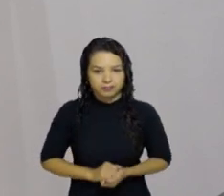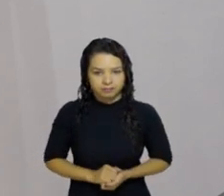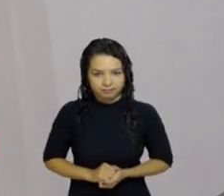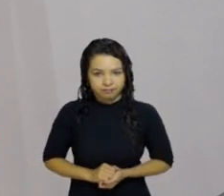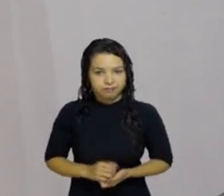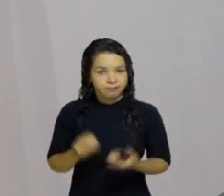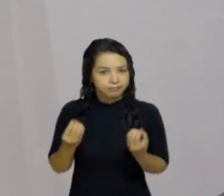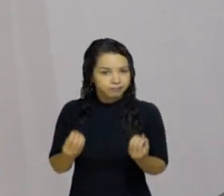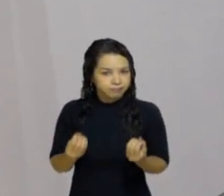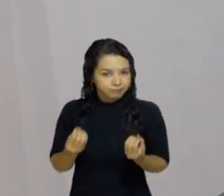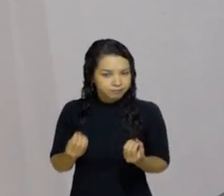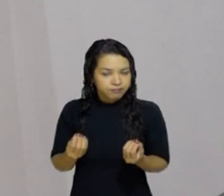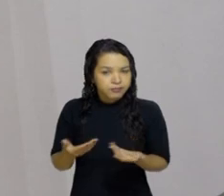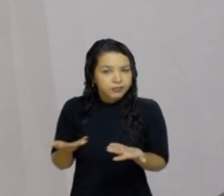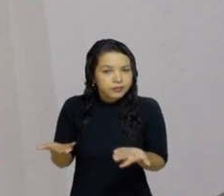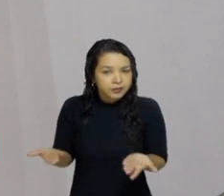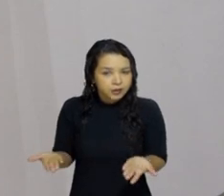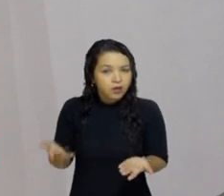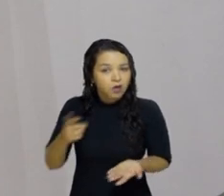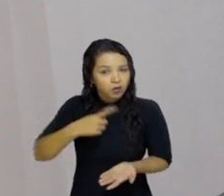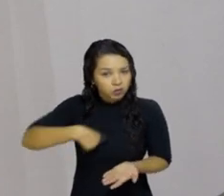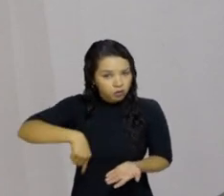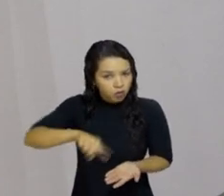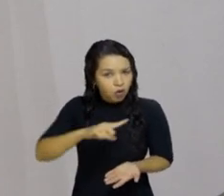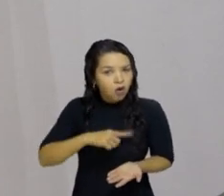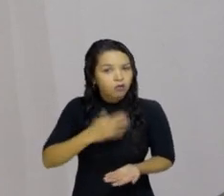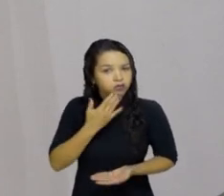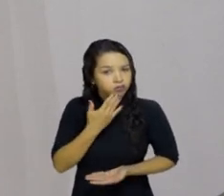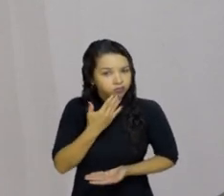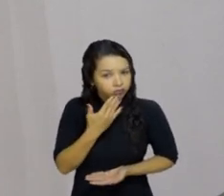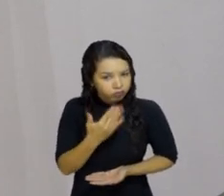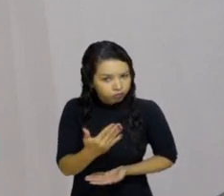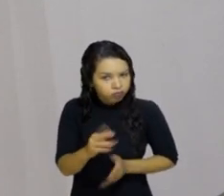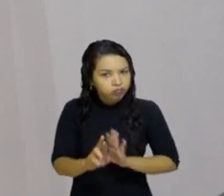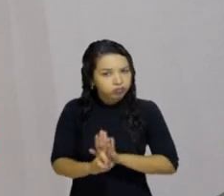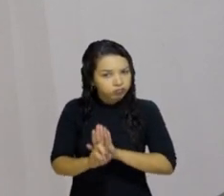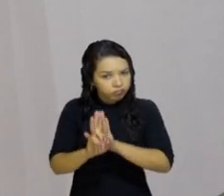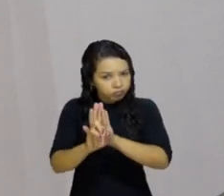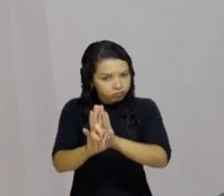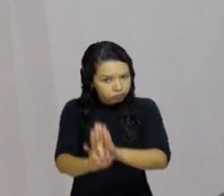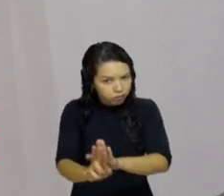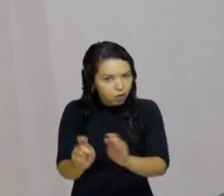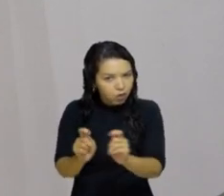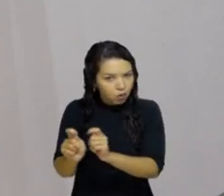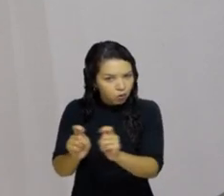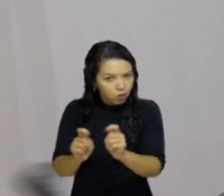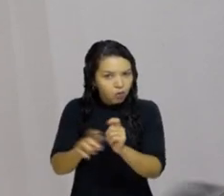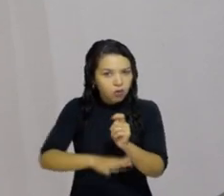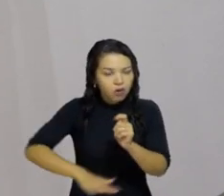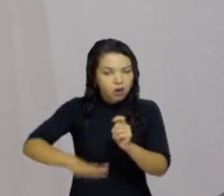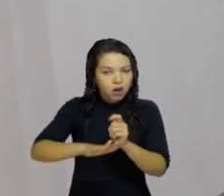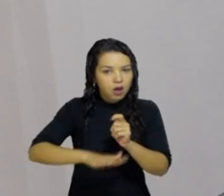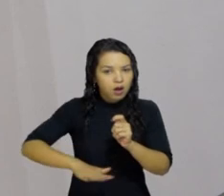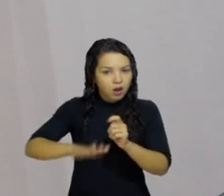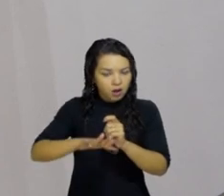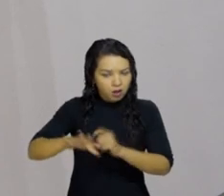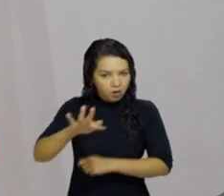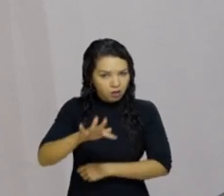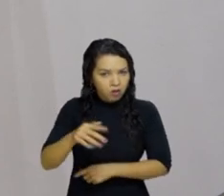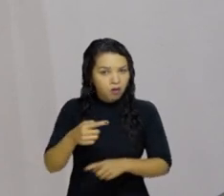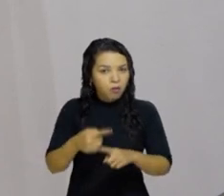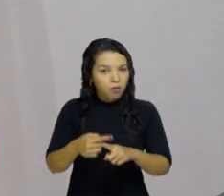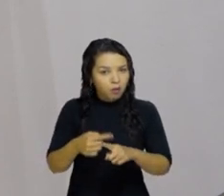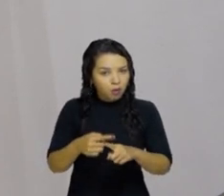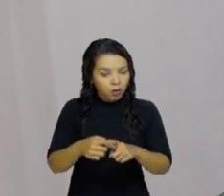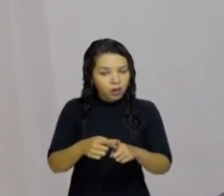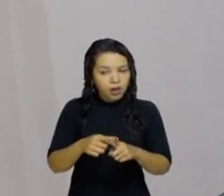Finalmente, providenciamos uma representação à Controladoria Geral da União, pois, aparentemente, todos os